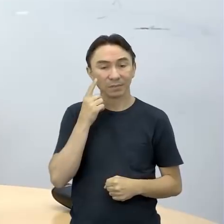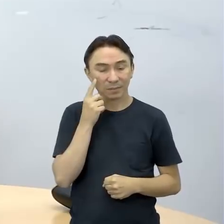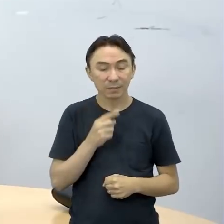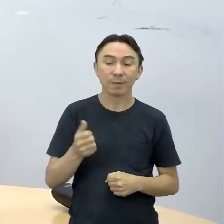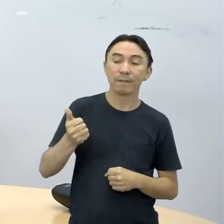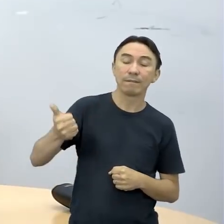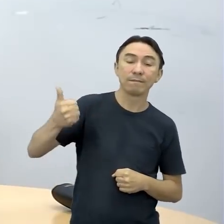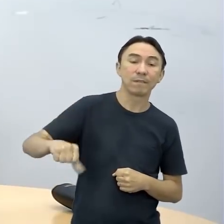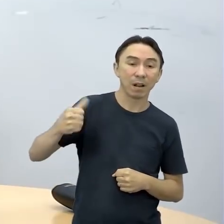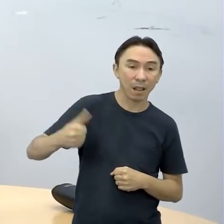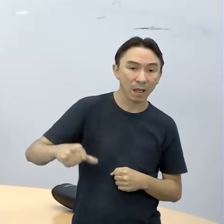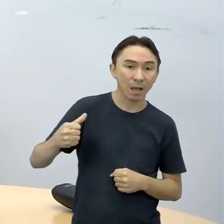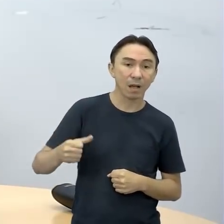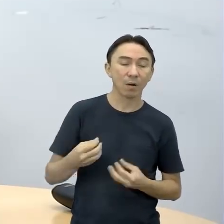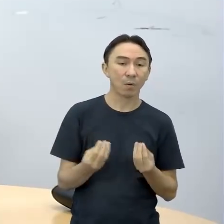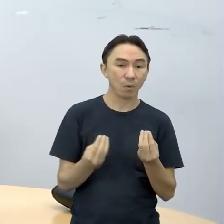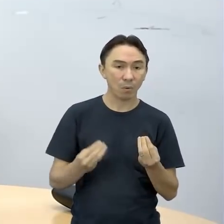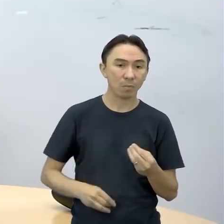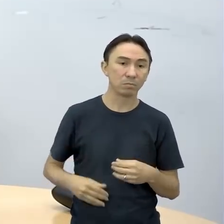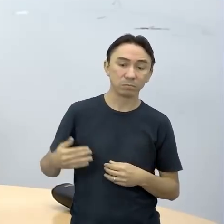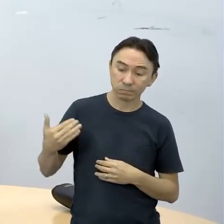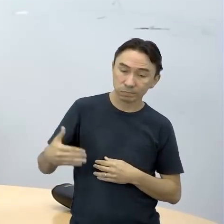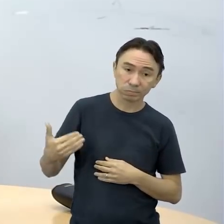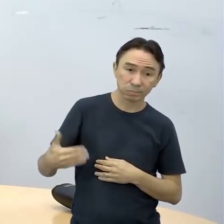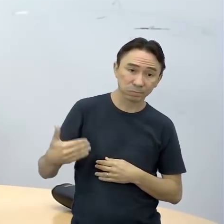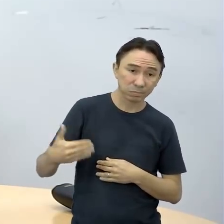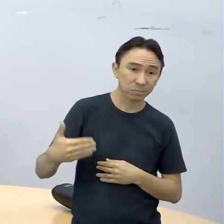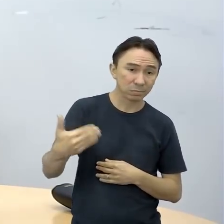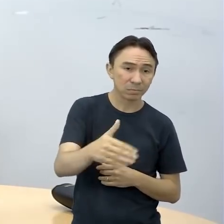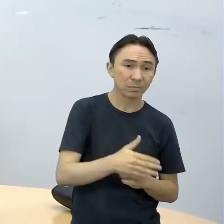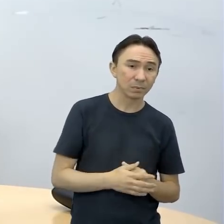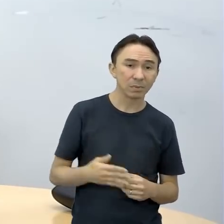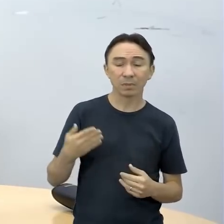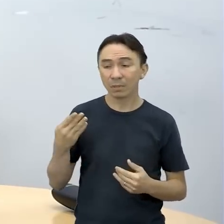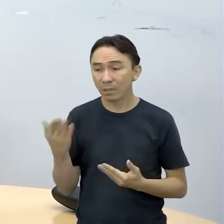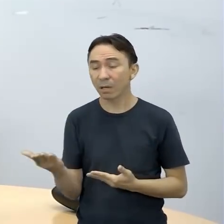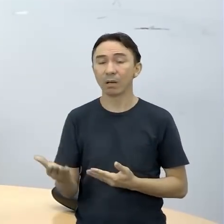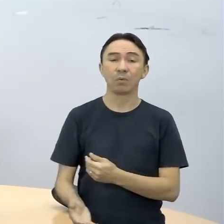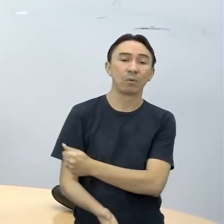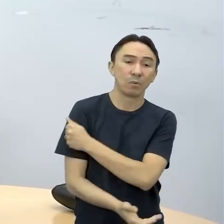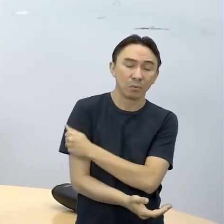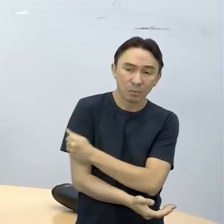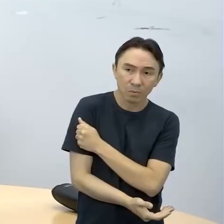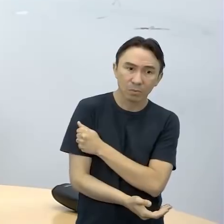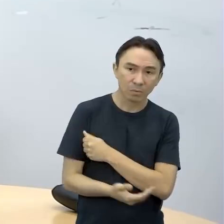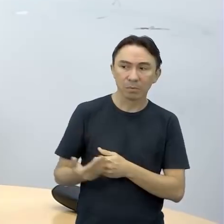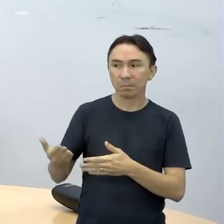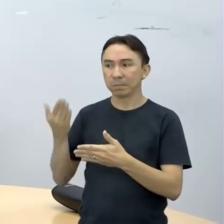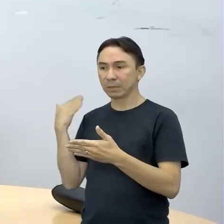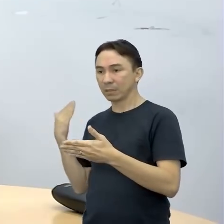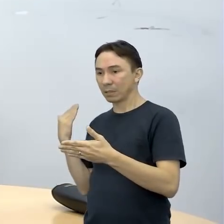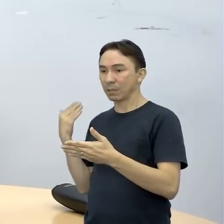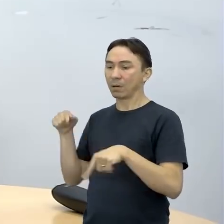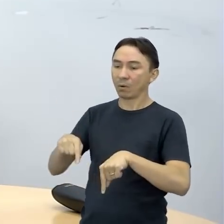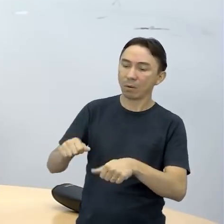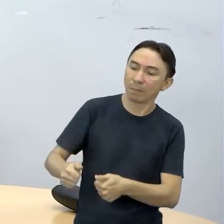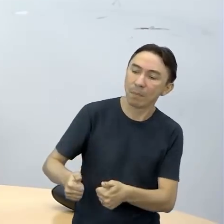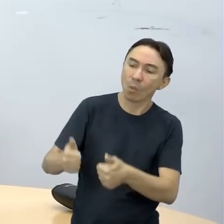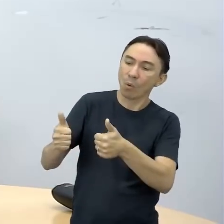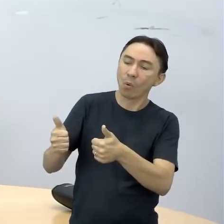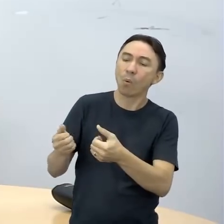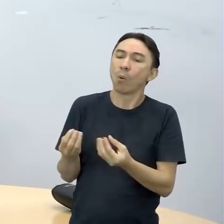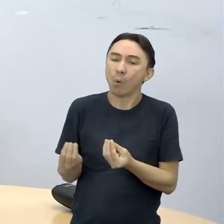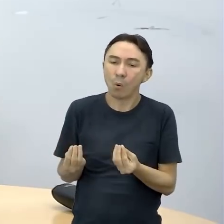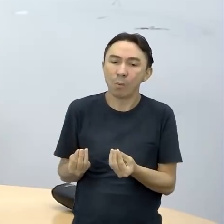processual, vendo, né, verificando o quanto aquele estudante melhorou em relação de uma atividade para outra.